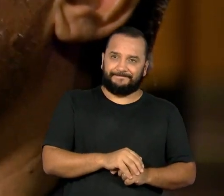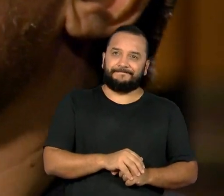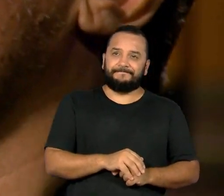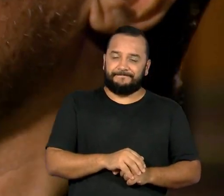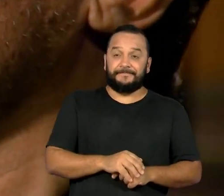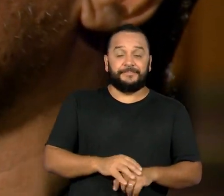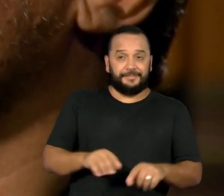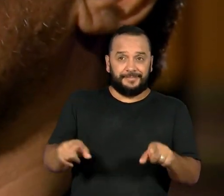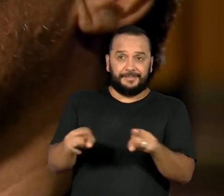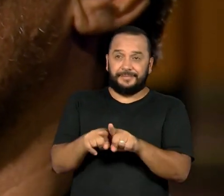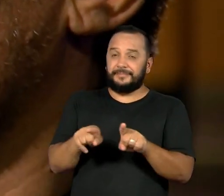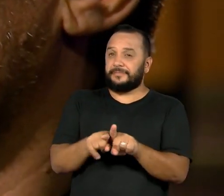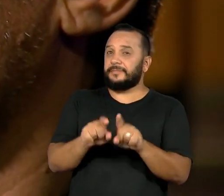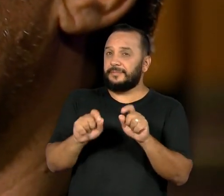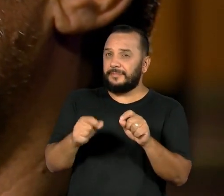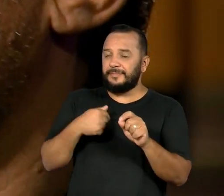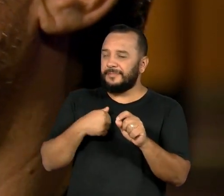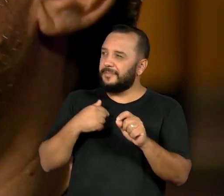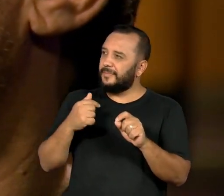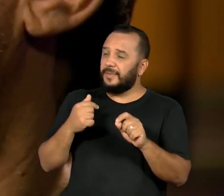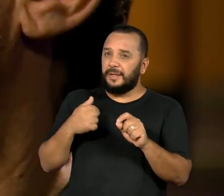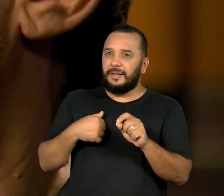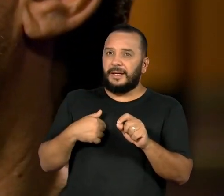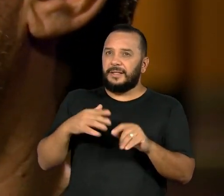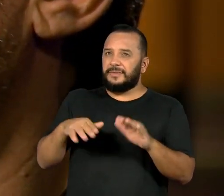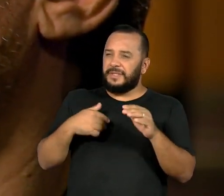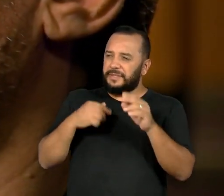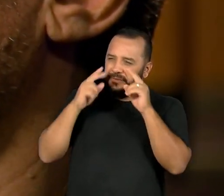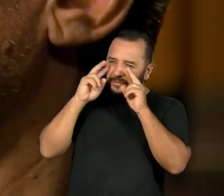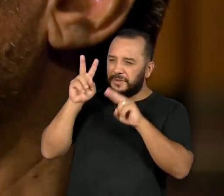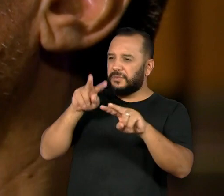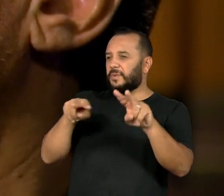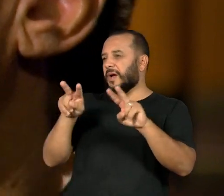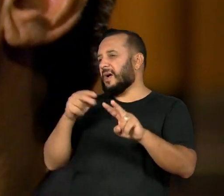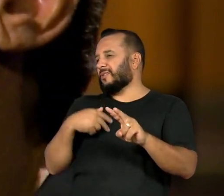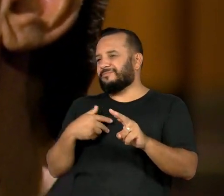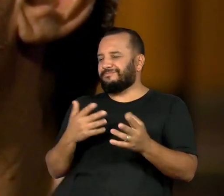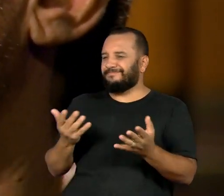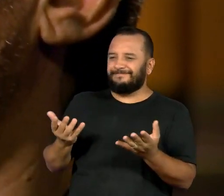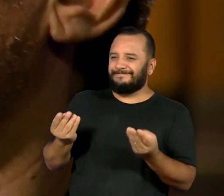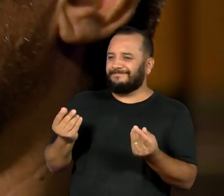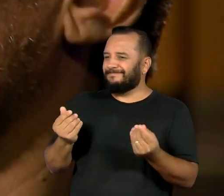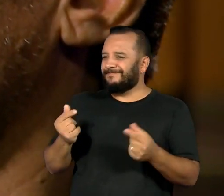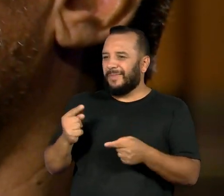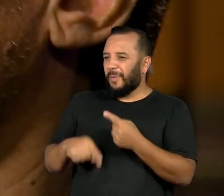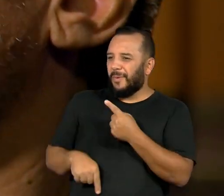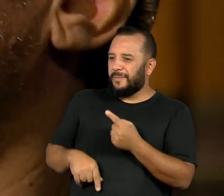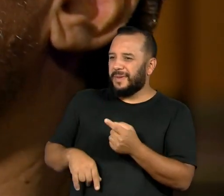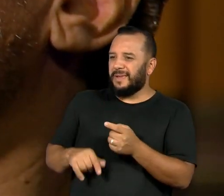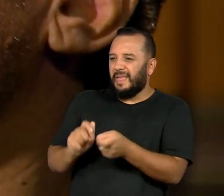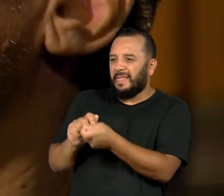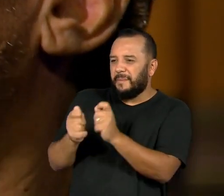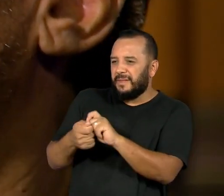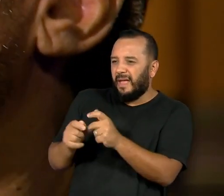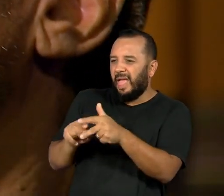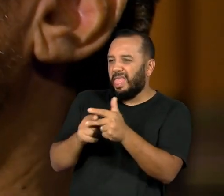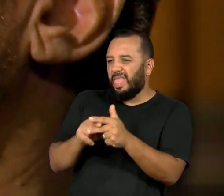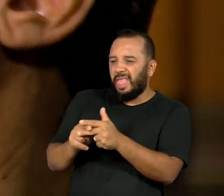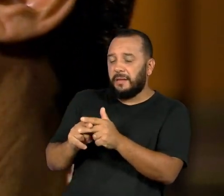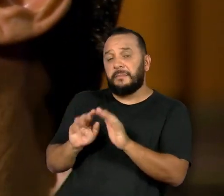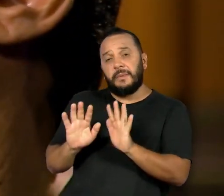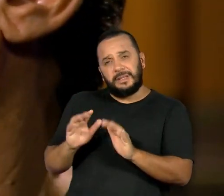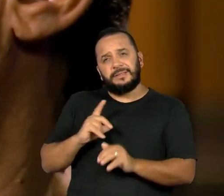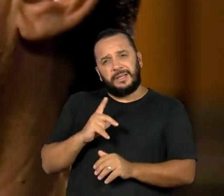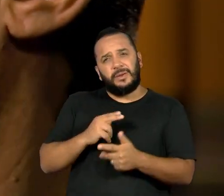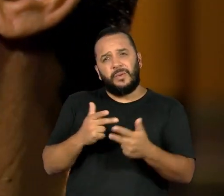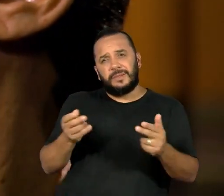sendo visualmente É. né, desequilibrado, enfim. Mas tem coisas boas acontecendo, os O quê? espaços culturais.